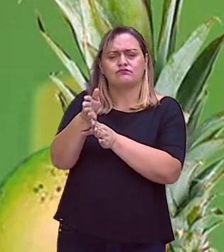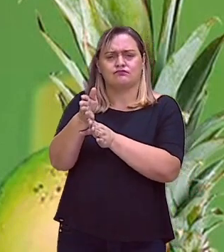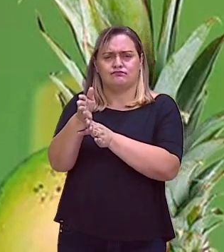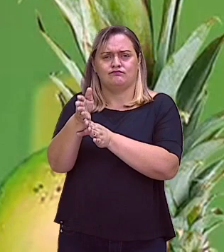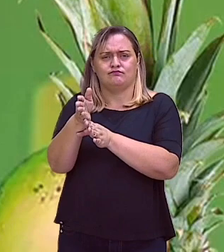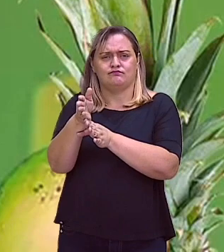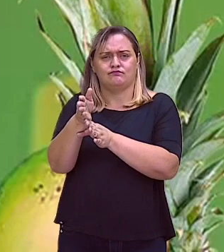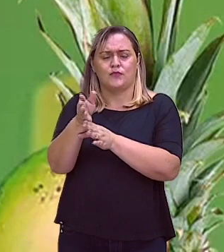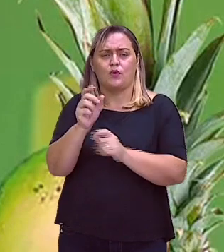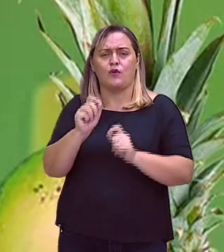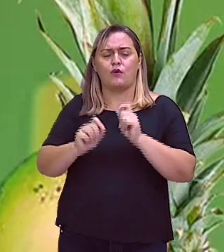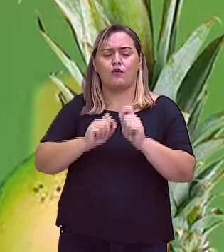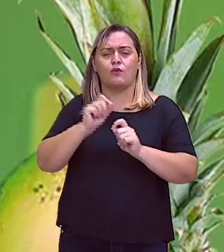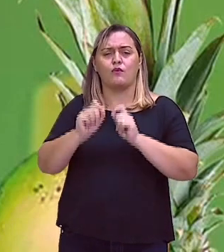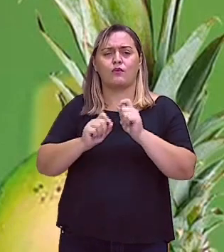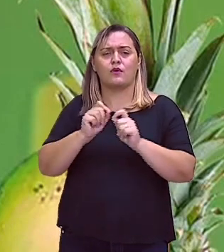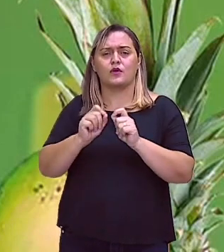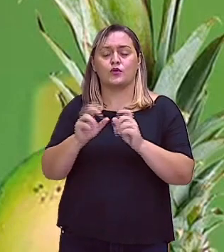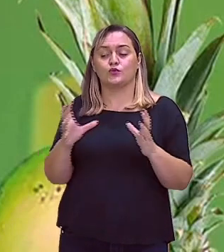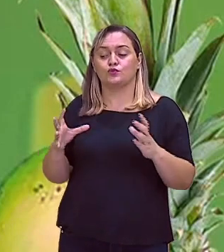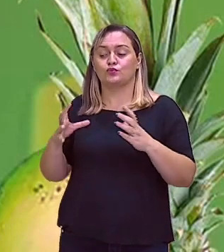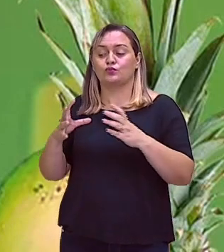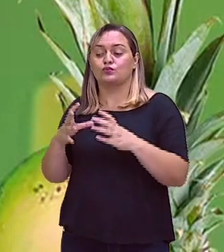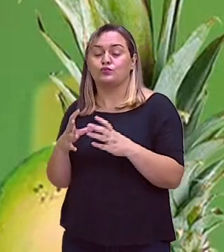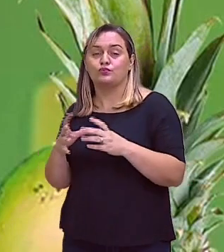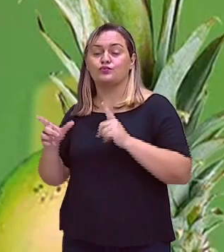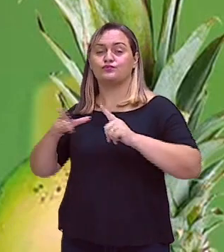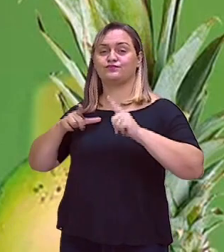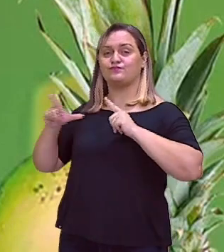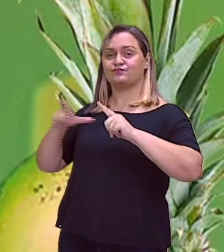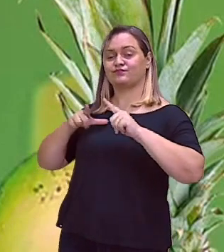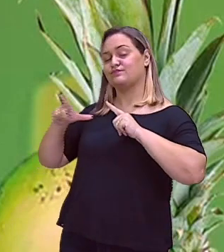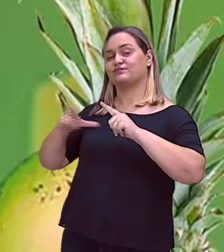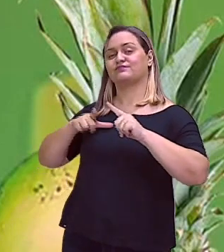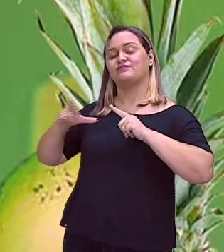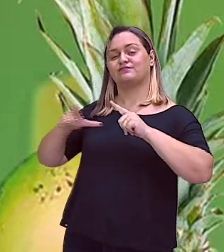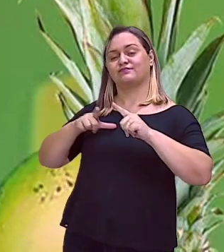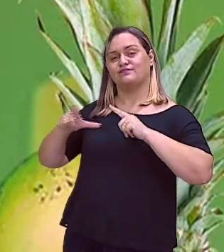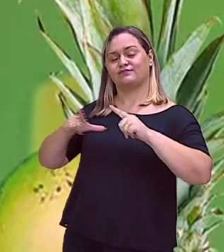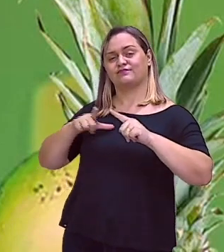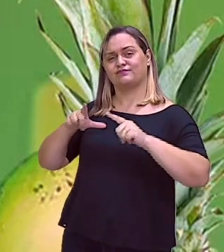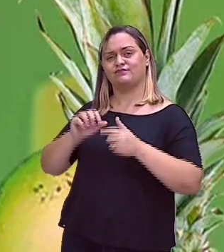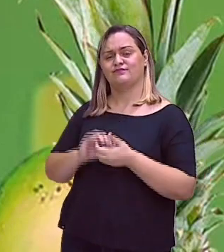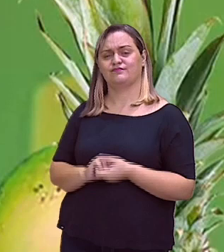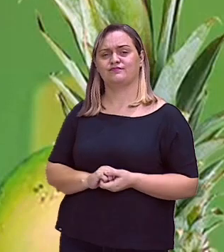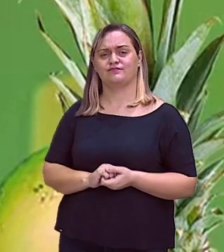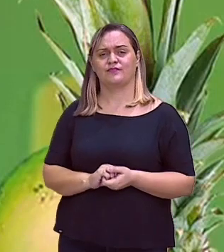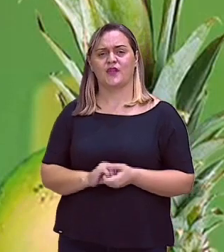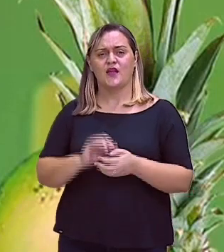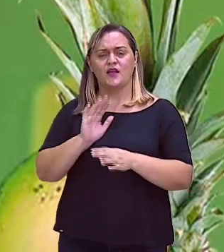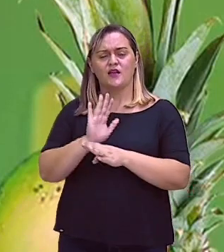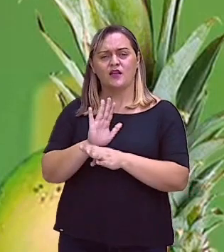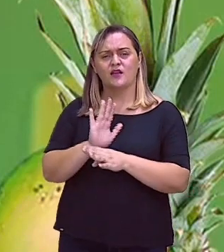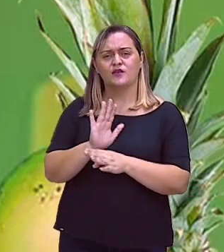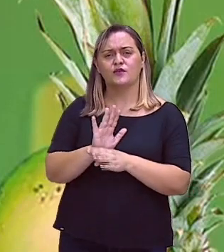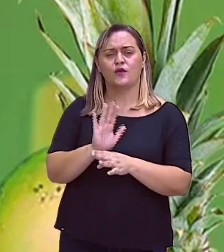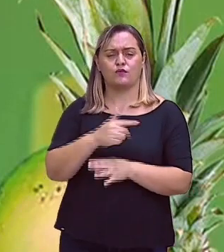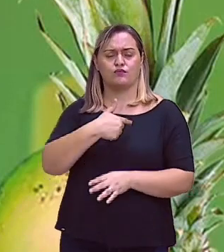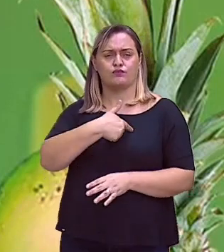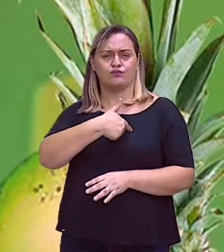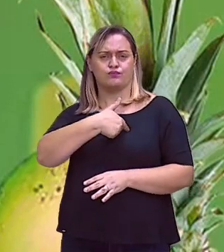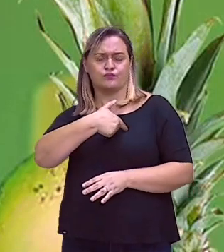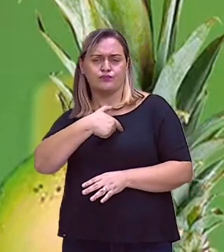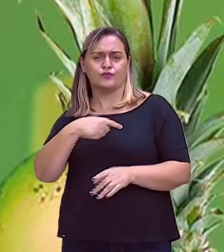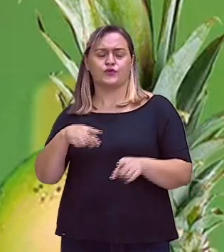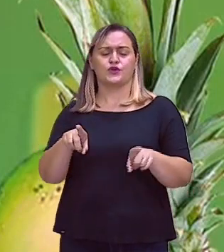uma prática política que defendia uma intensa atuação do estado na economia e tinha como